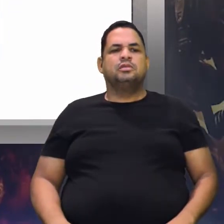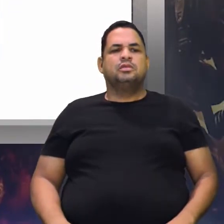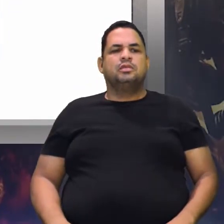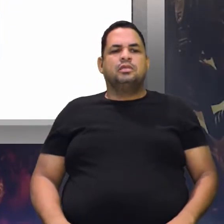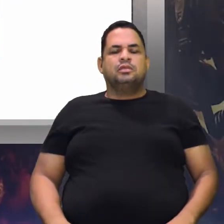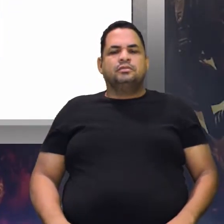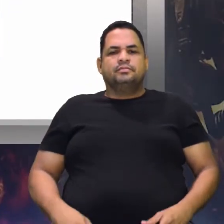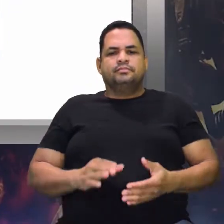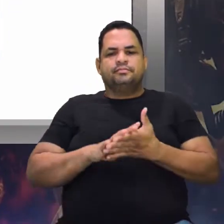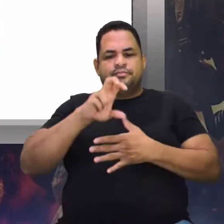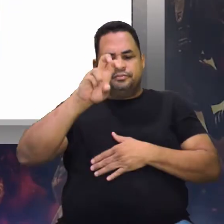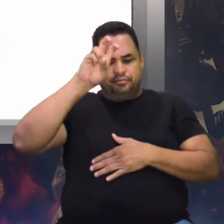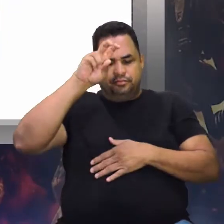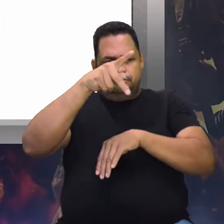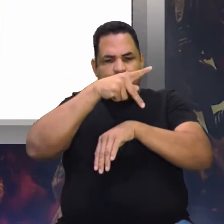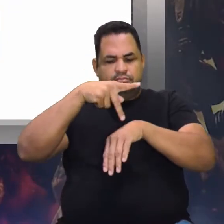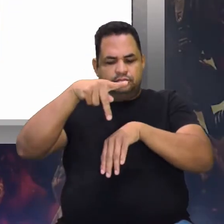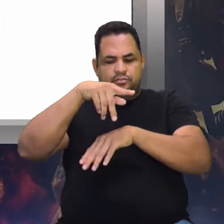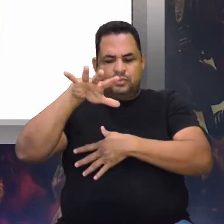numa região